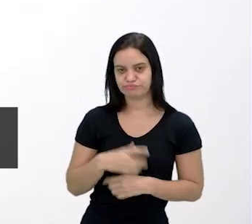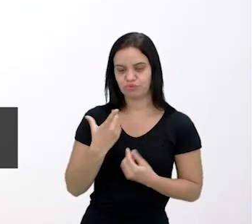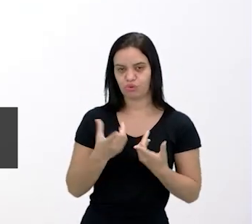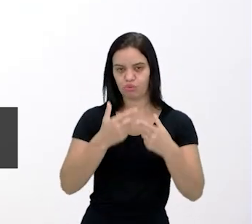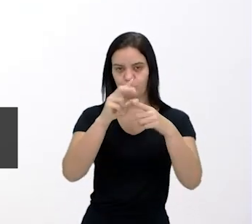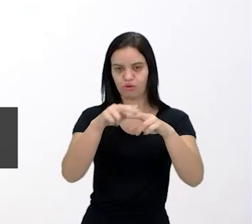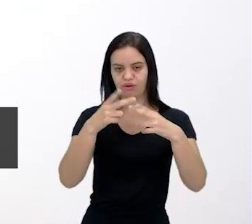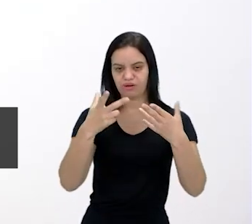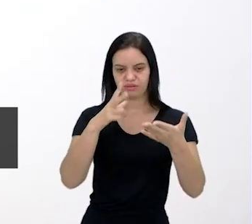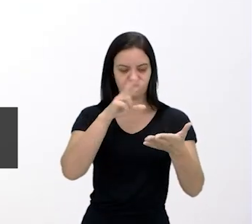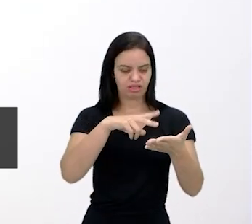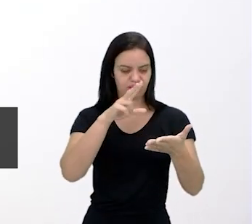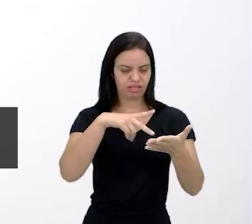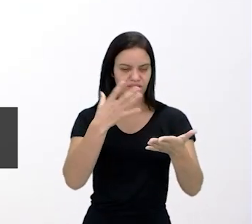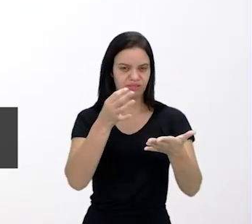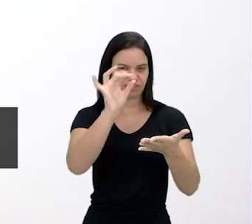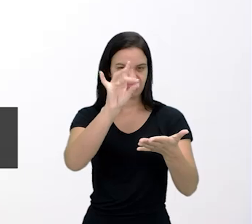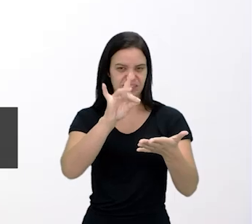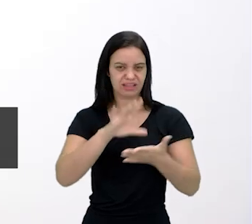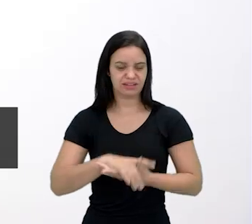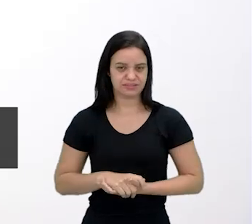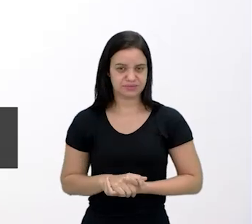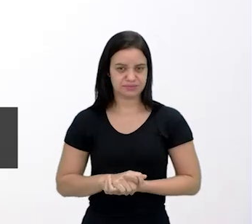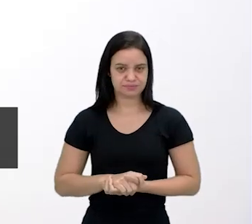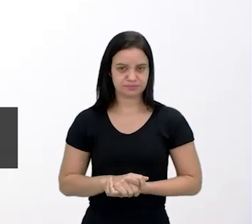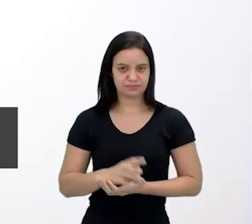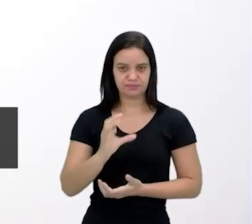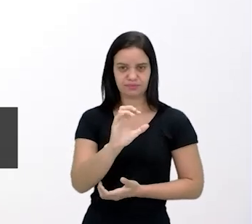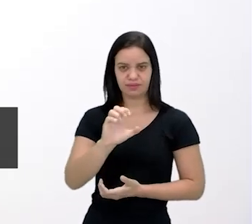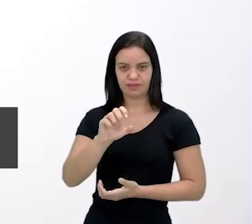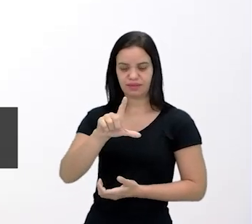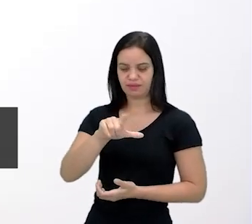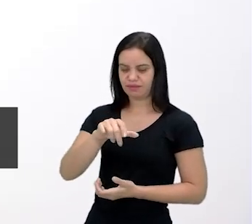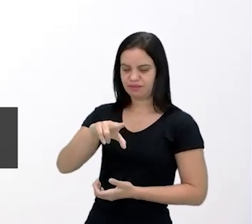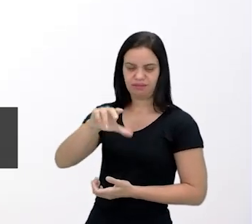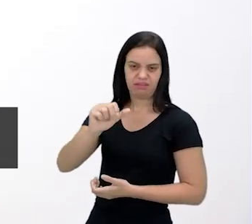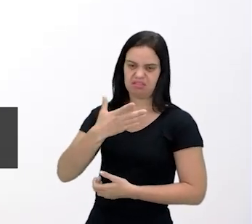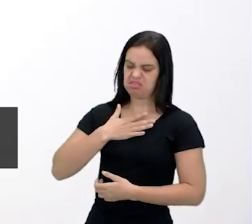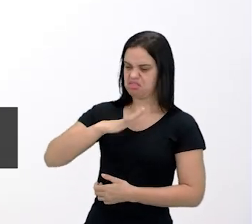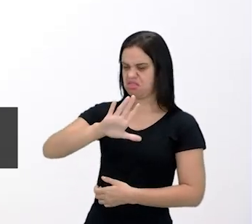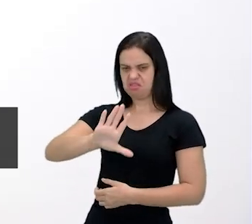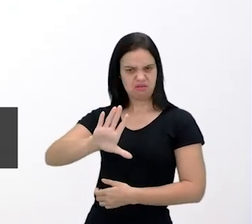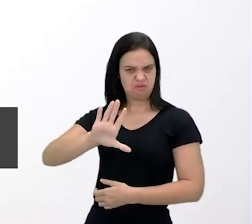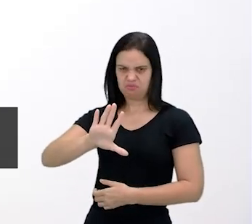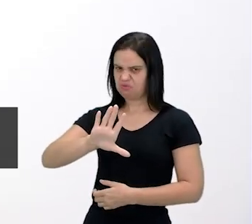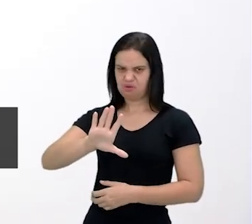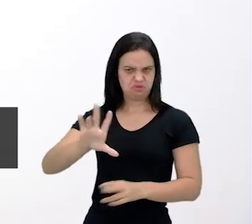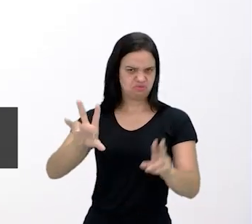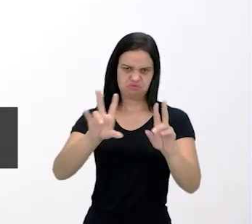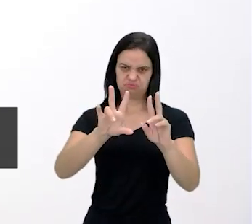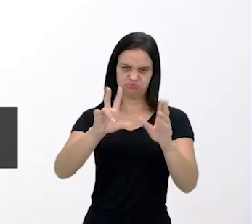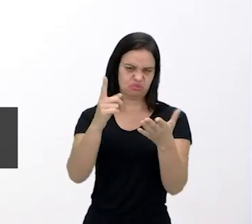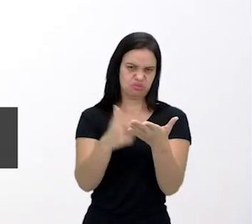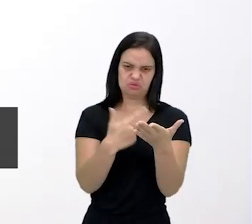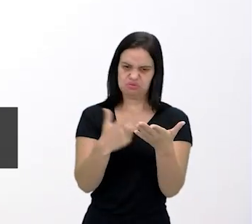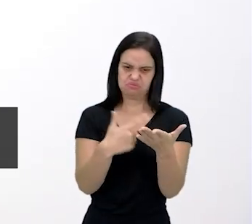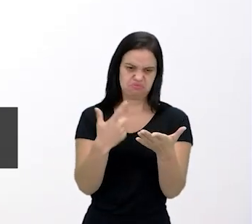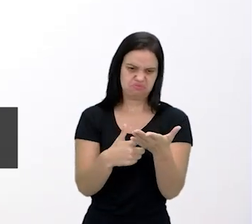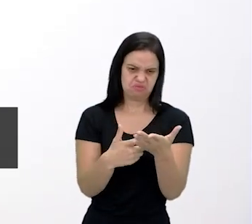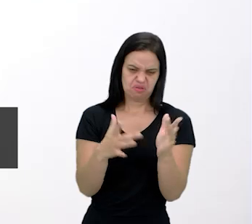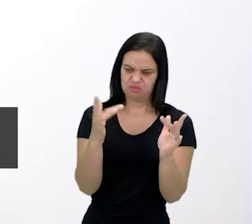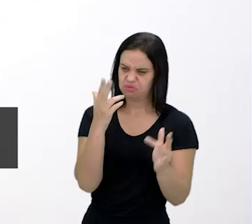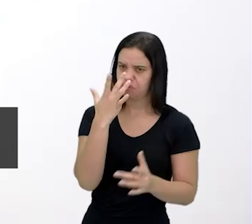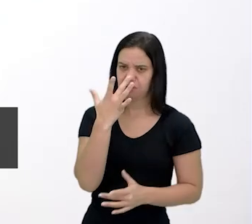ao excesso de descrições. Celina, não gosto muito dessa obra também. Não